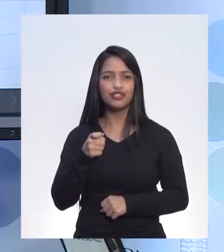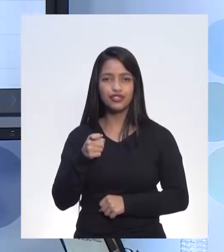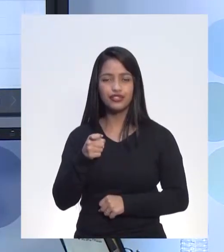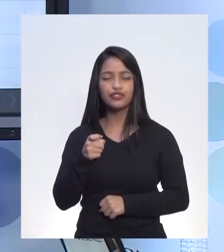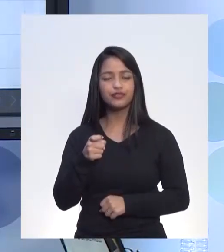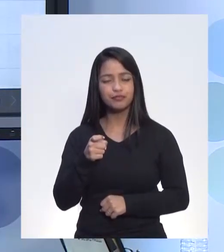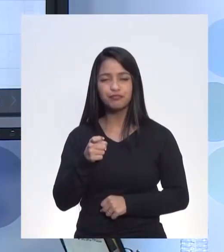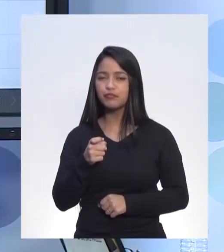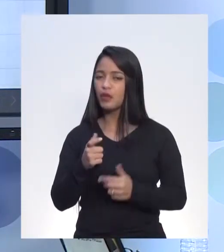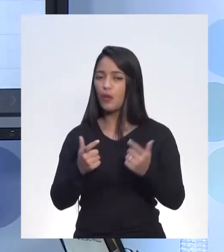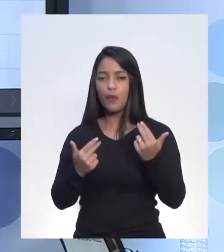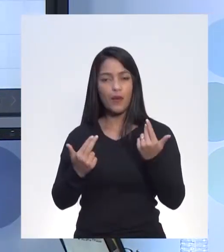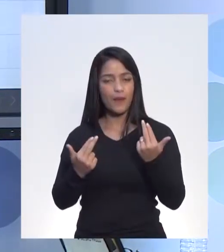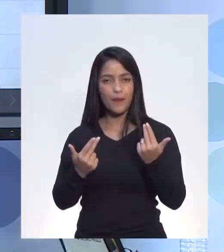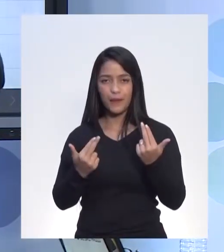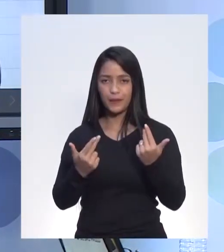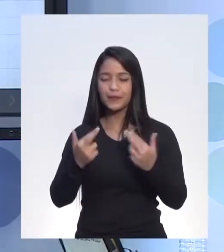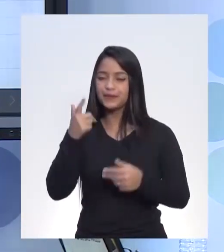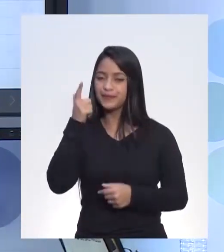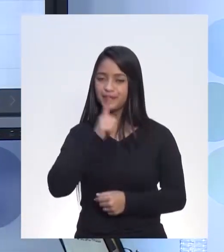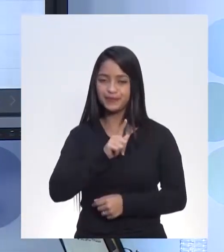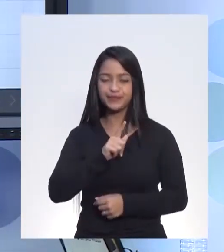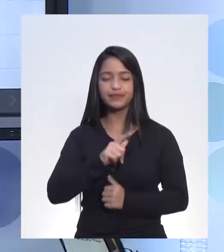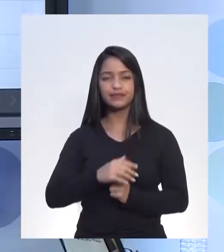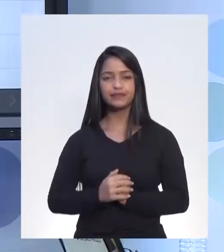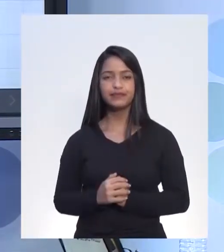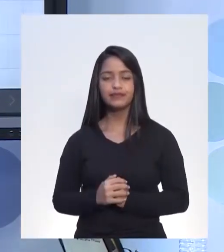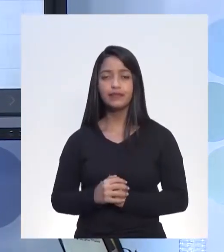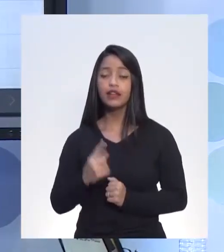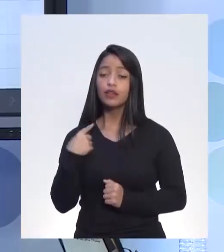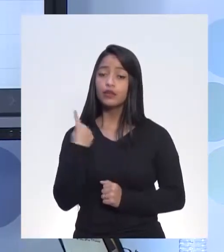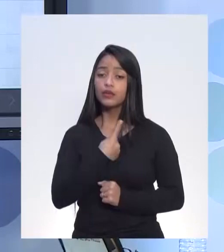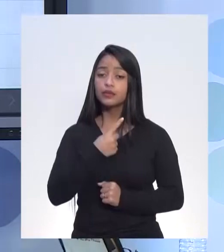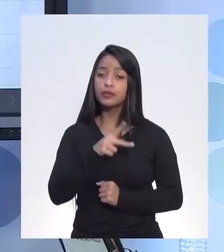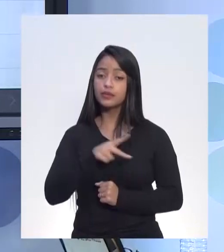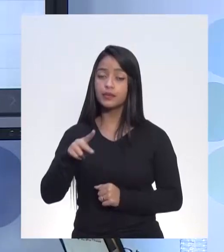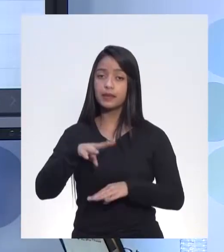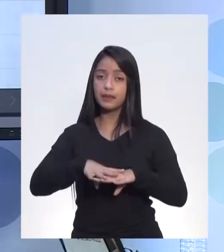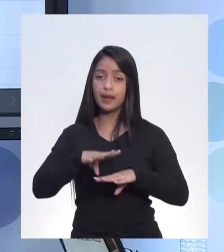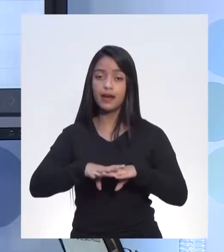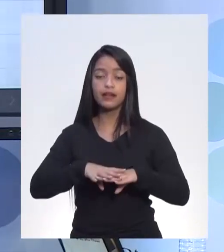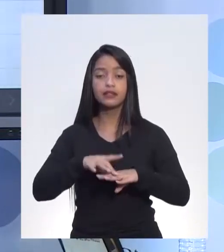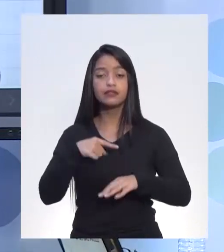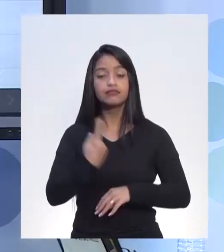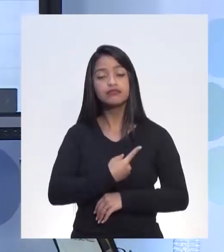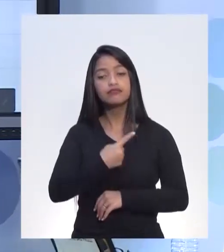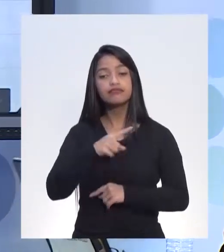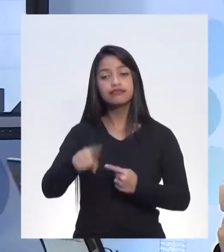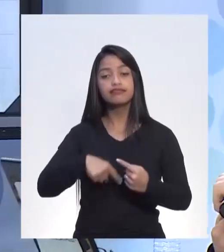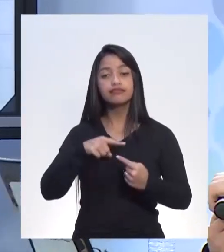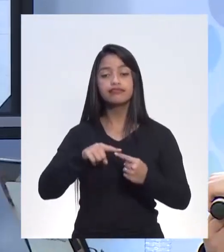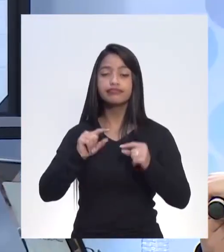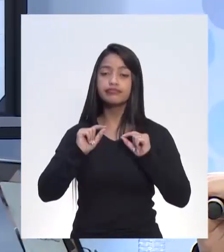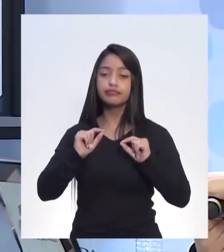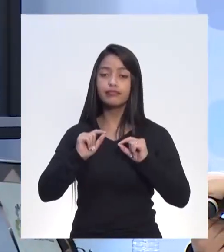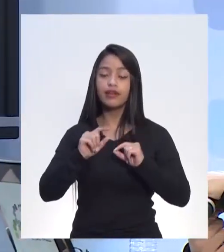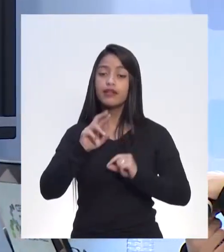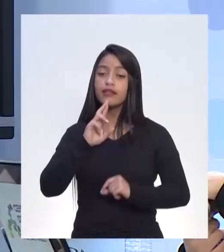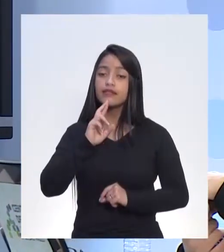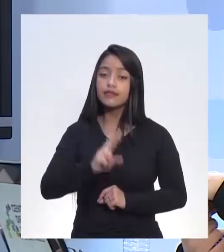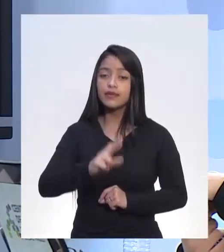de qualquer forma. A gente, como professor de matemática, sempre tem a ideia de sermos